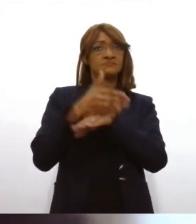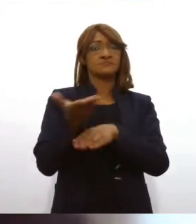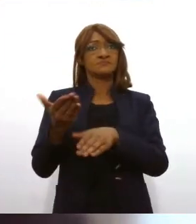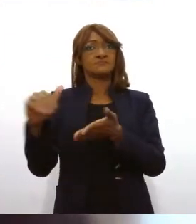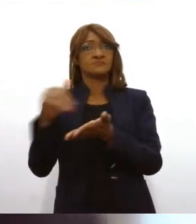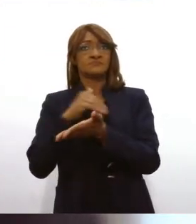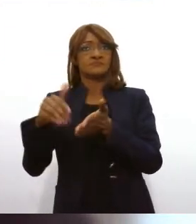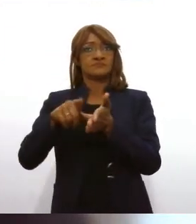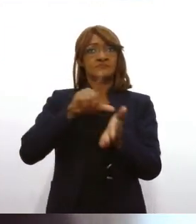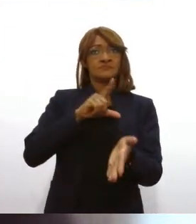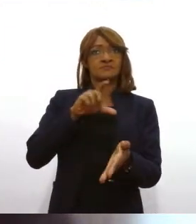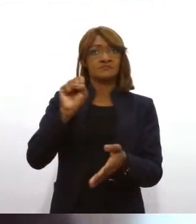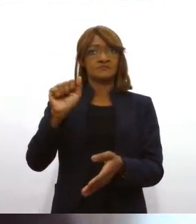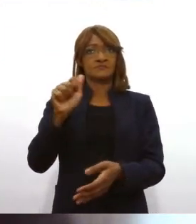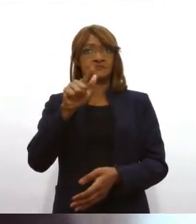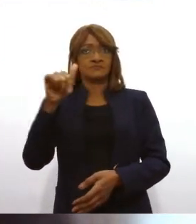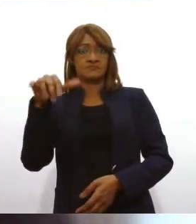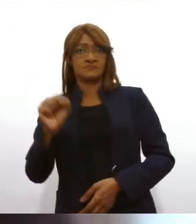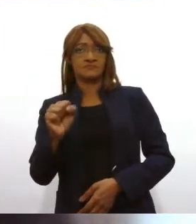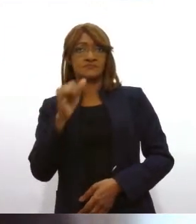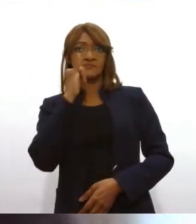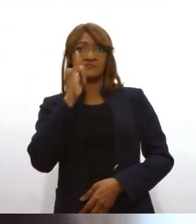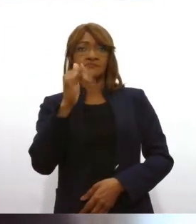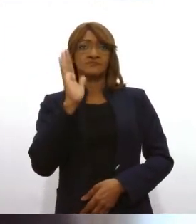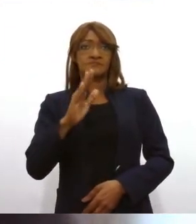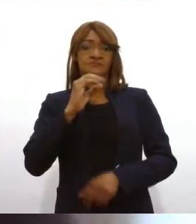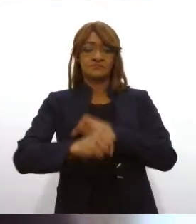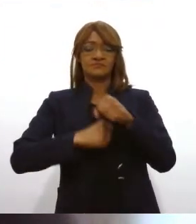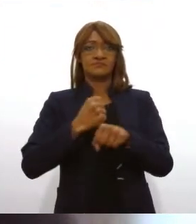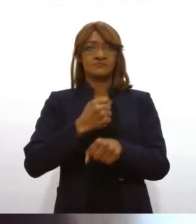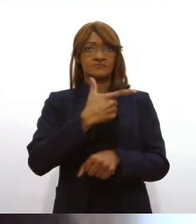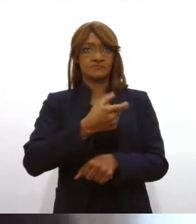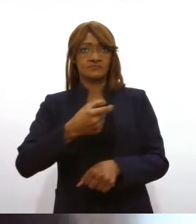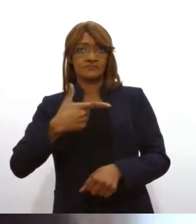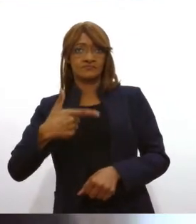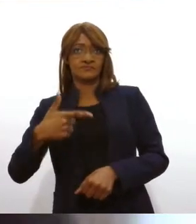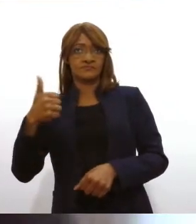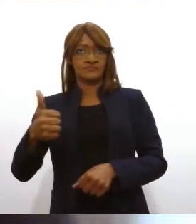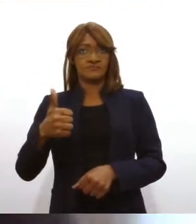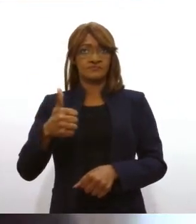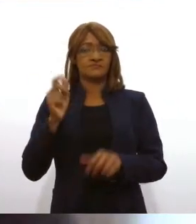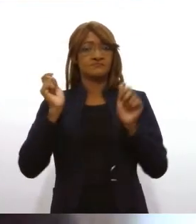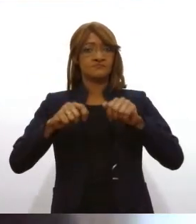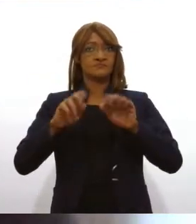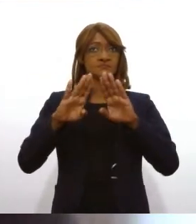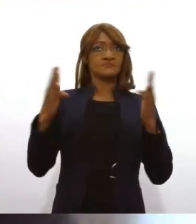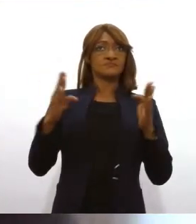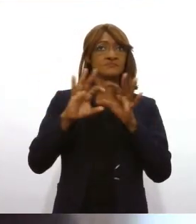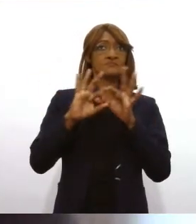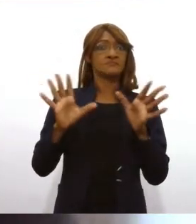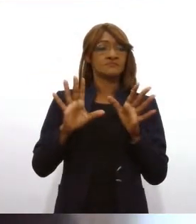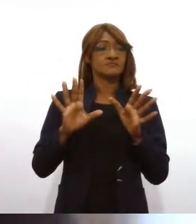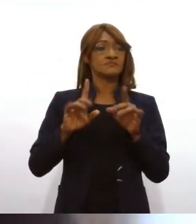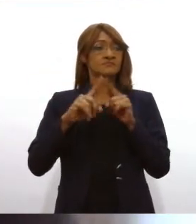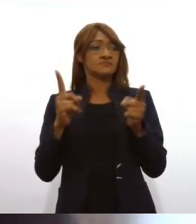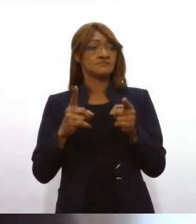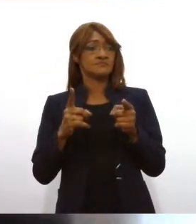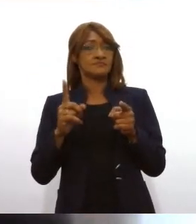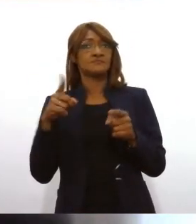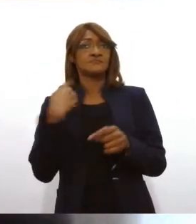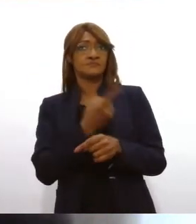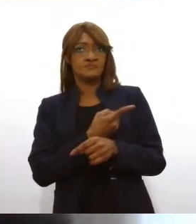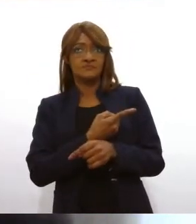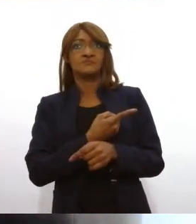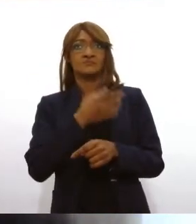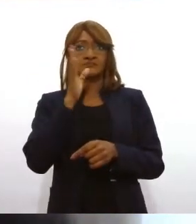de entrega para o próximo ano. Então, esses eventos não acontecem do dia para a noite, né? Então, mas sabendo que o SIC está voltando, sabendo